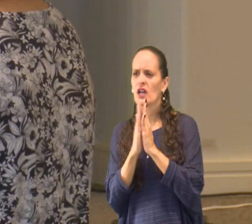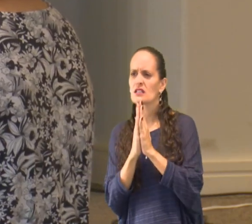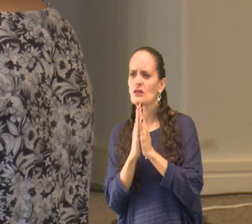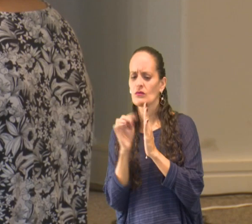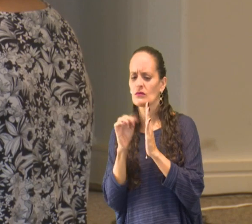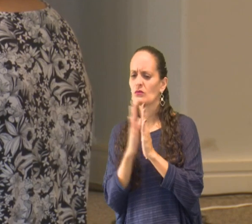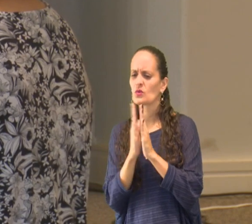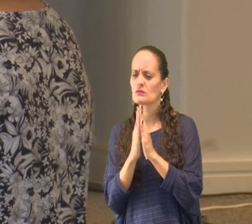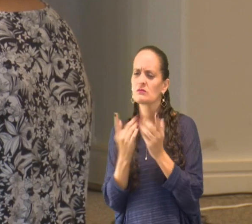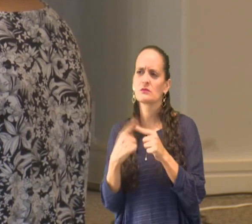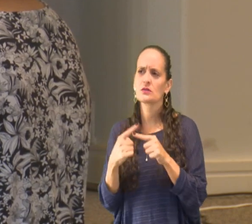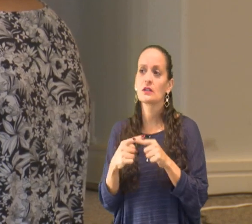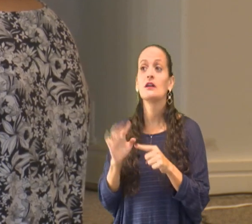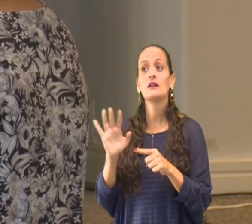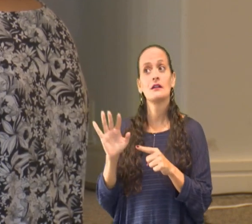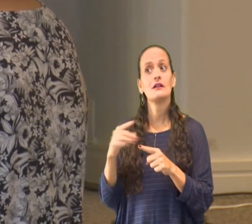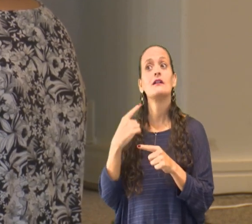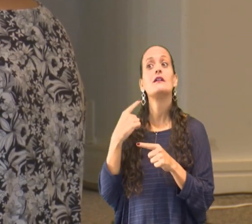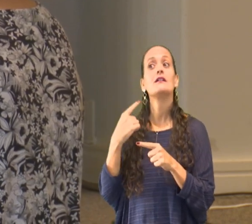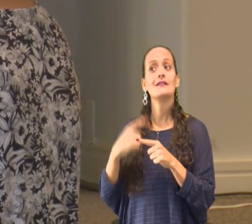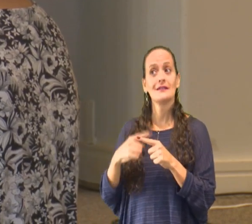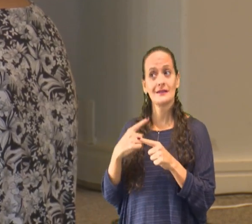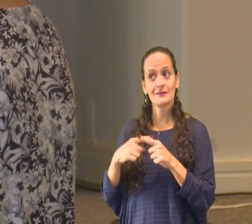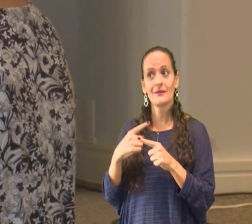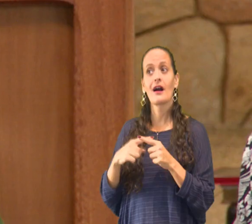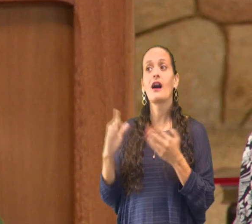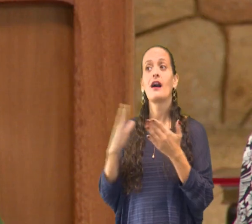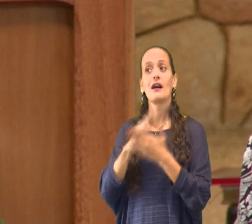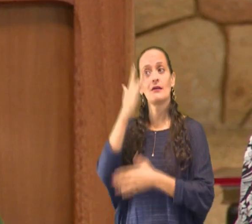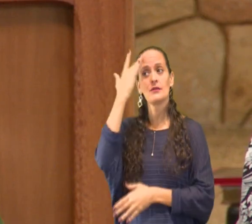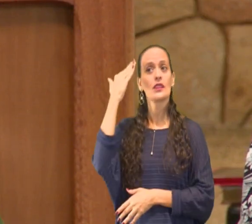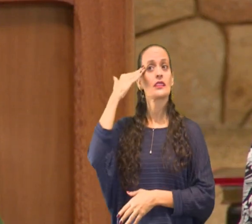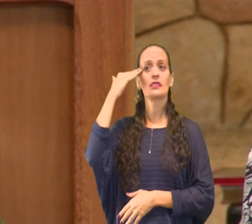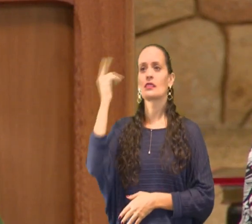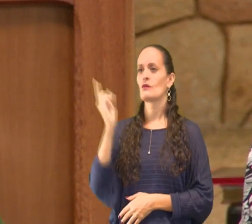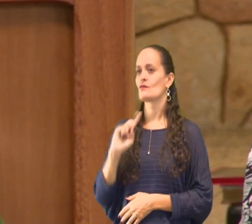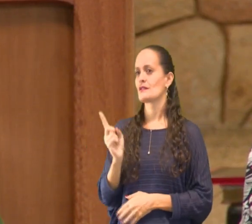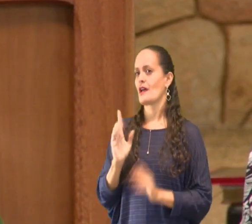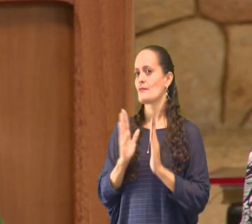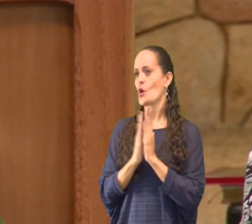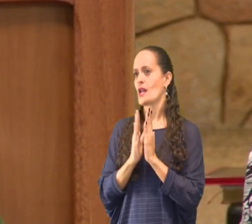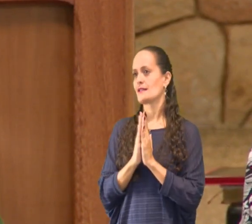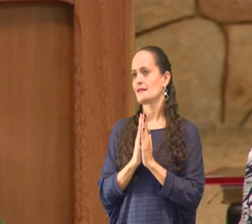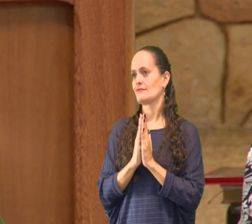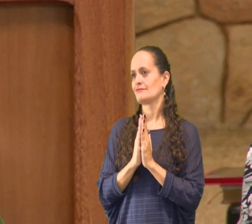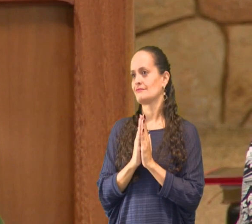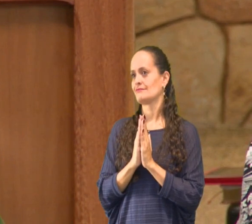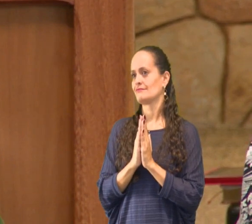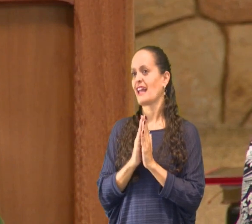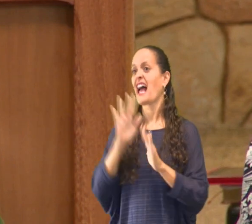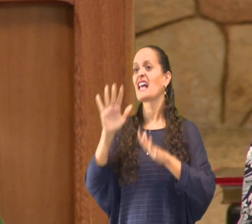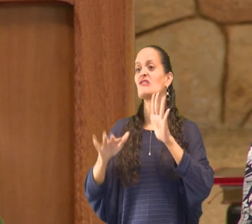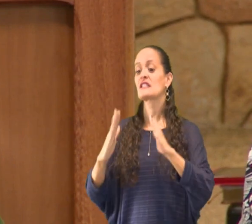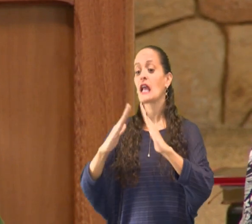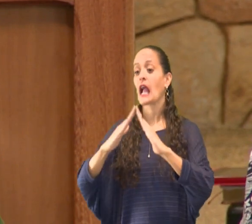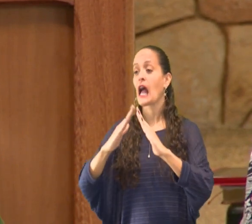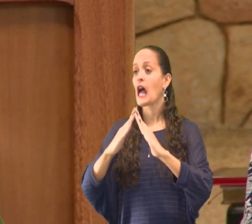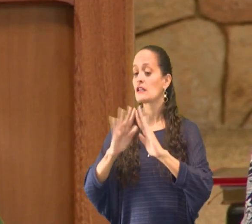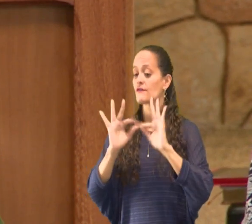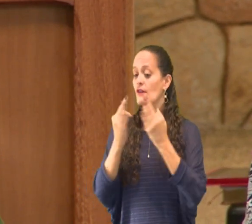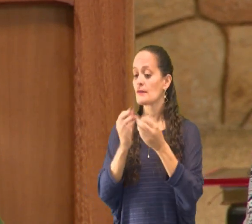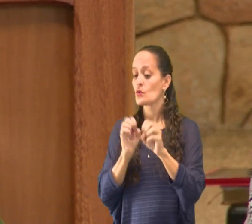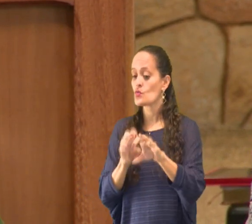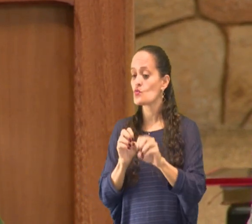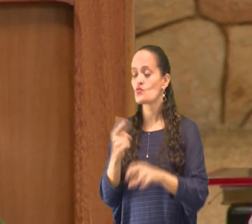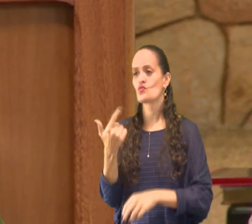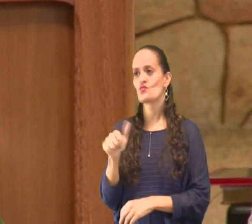porque muitos de nós não aprendemos a orar. Isso não nos foi ensinado na nossa casa. E nós não estamos